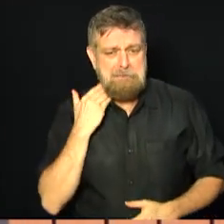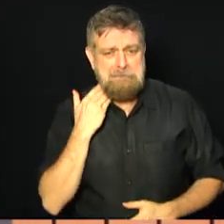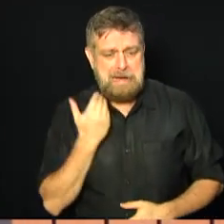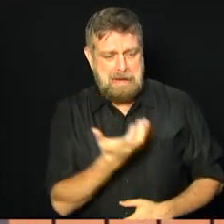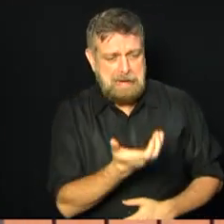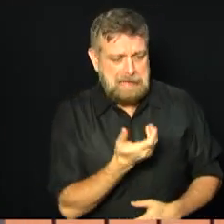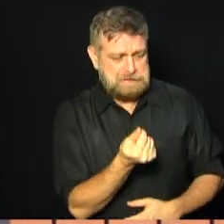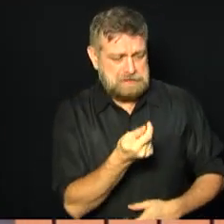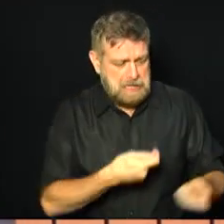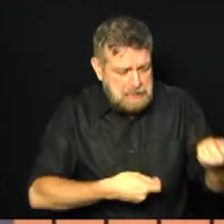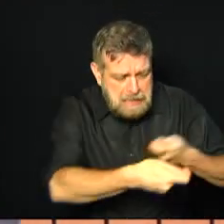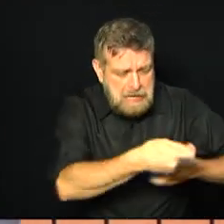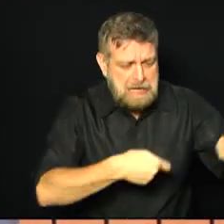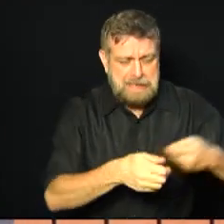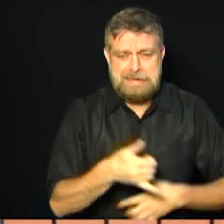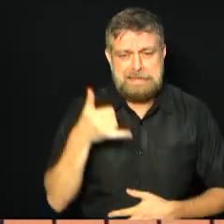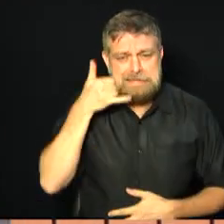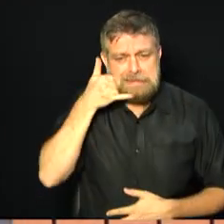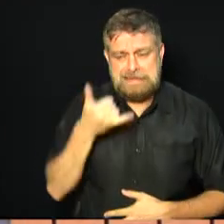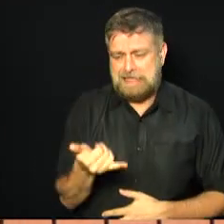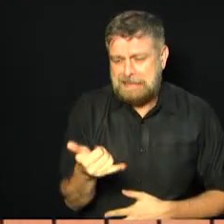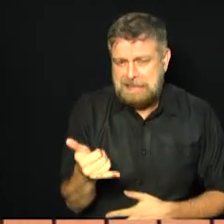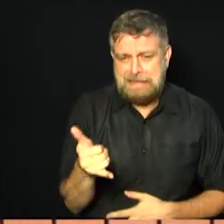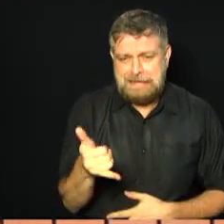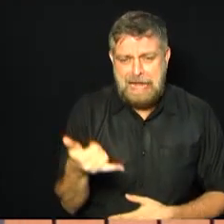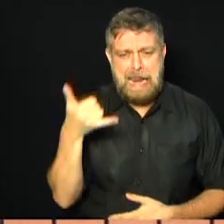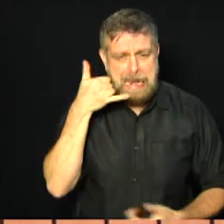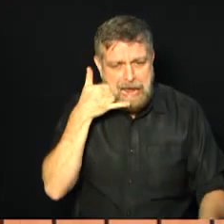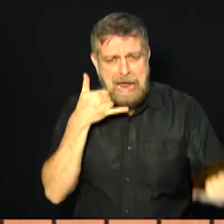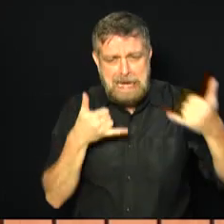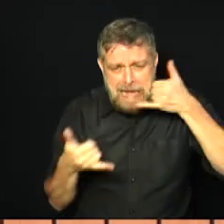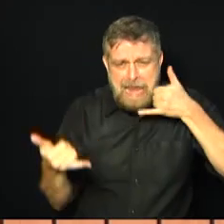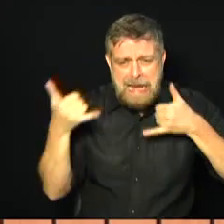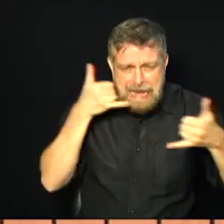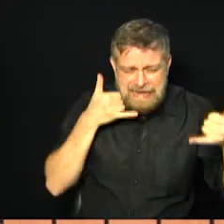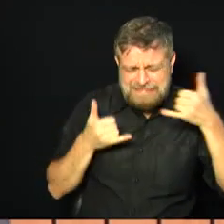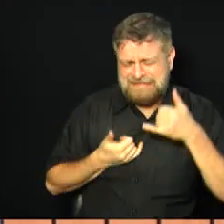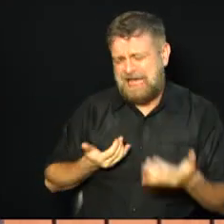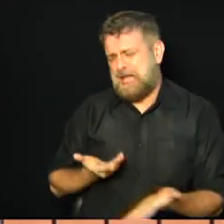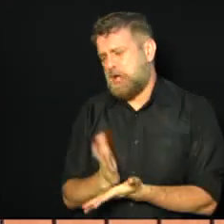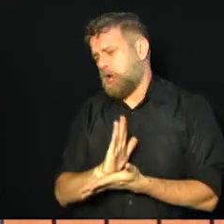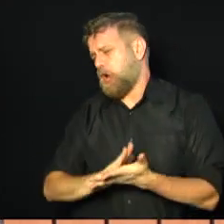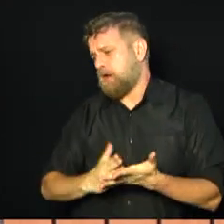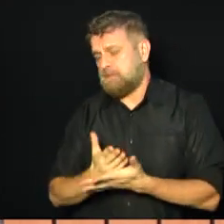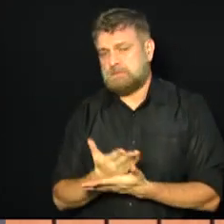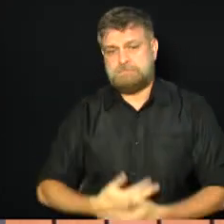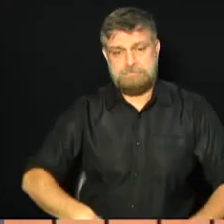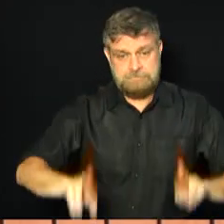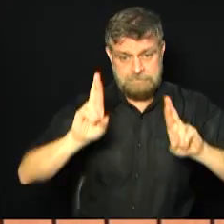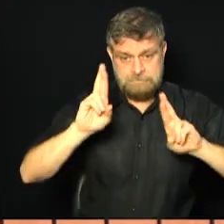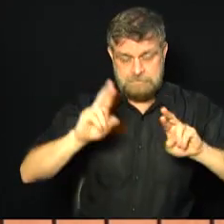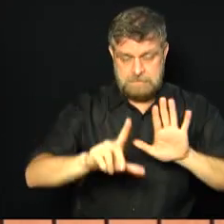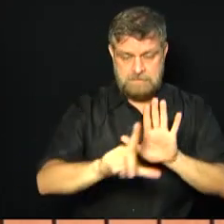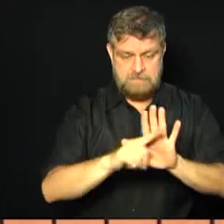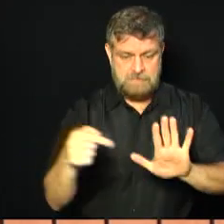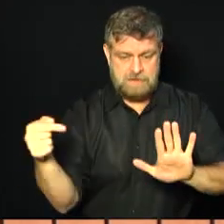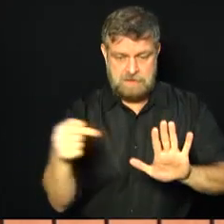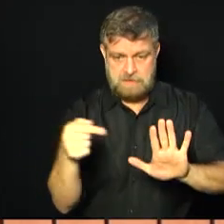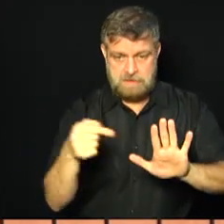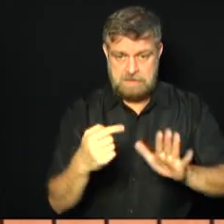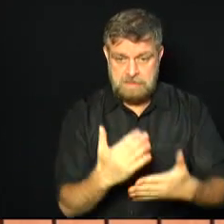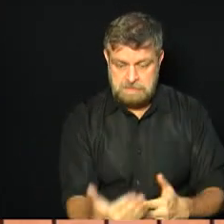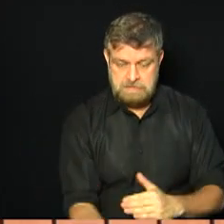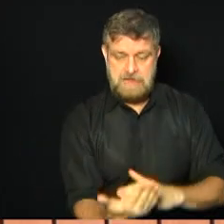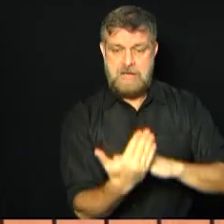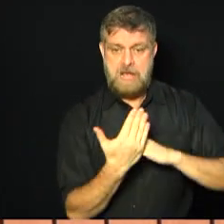aposentados, telefonia celular que toda hora está te ligando, enfim. A esperança é que essa lei venha para nos ajudar.